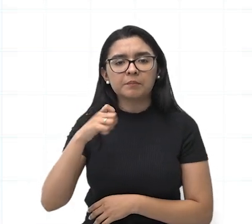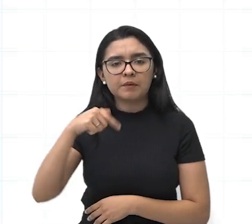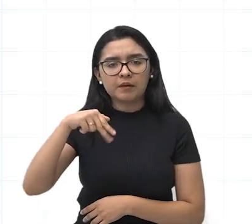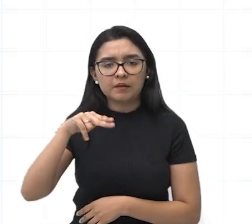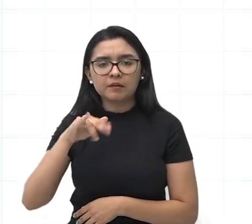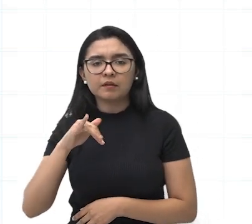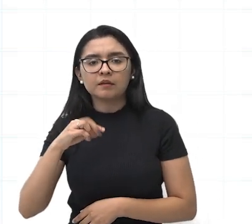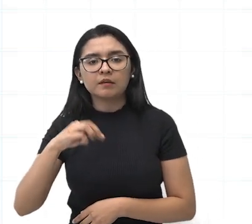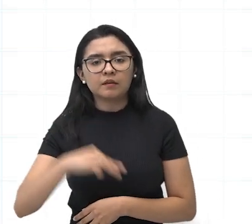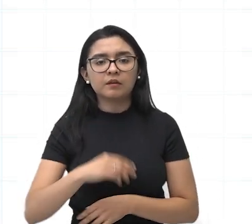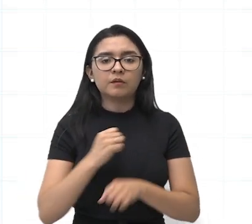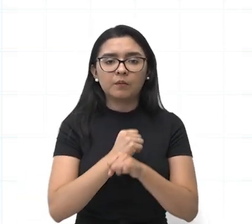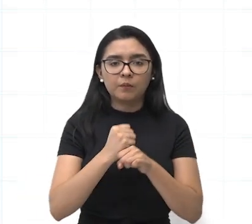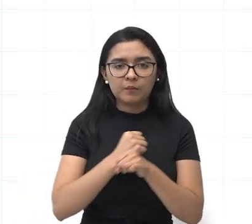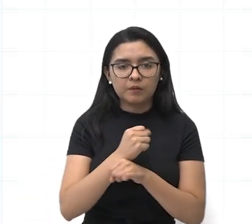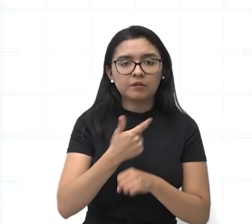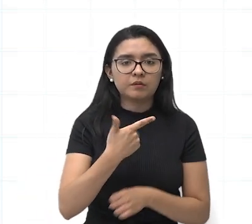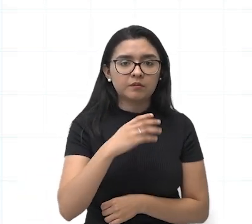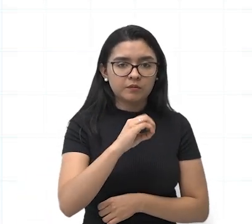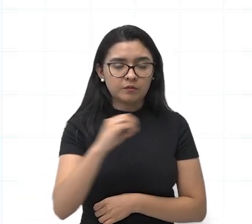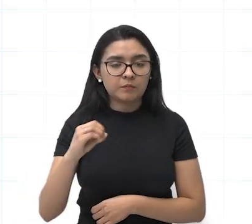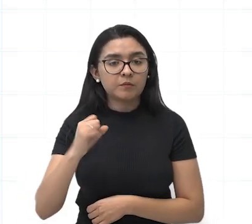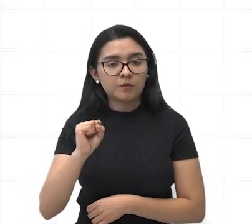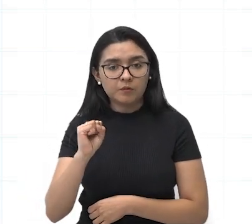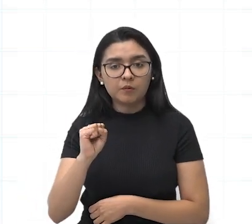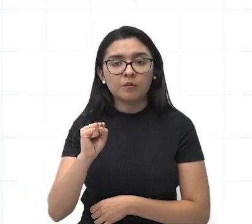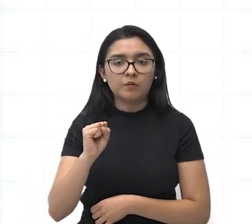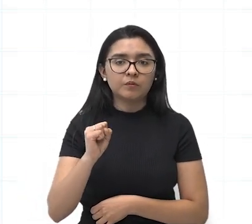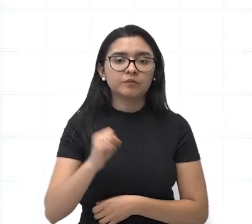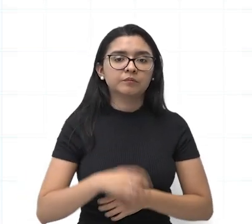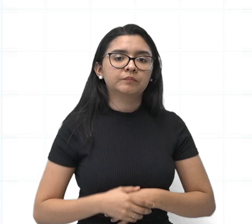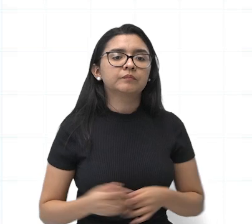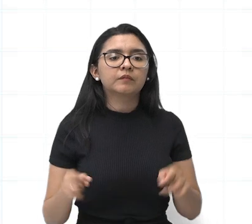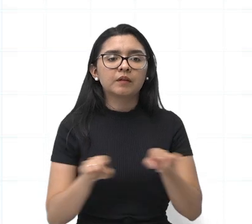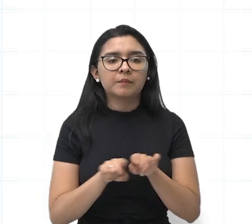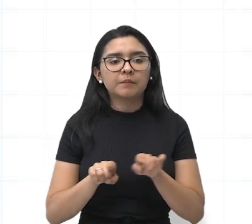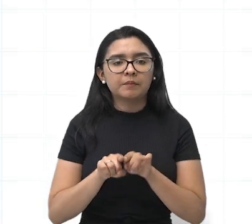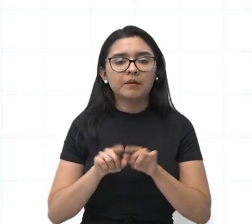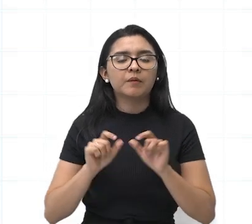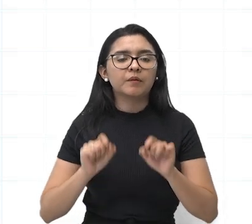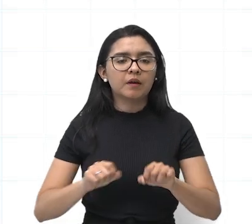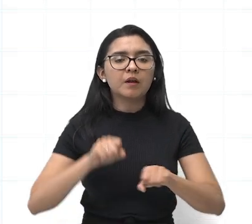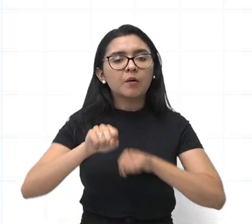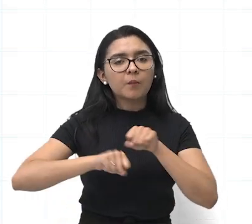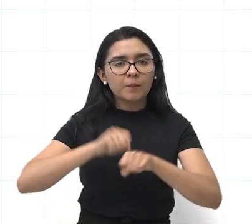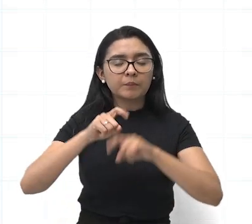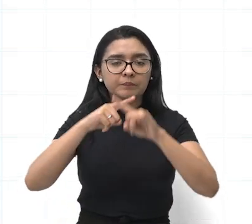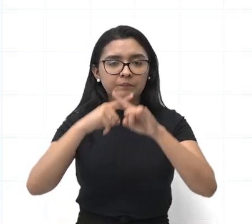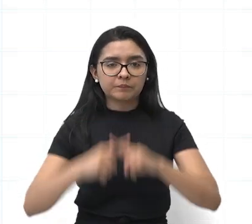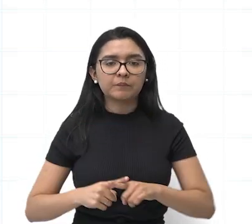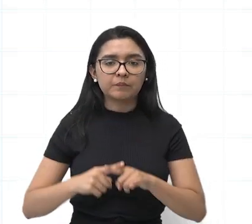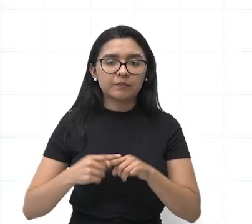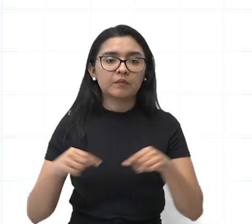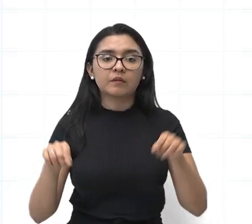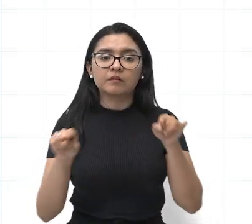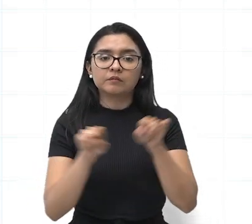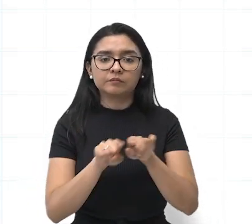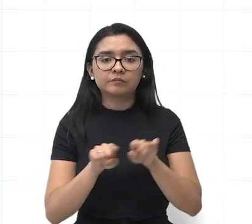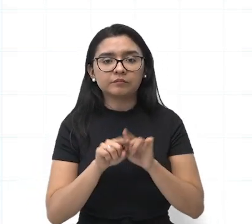em 2008, na versão Racing, que é corrida, né? Também nós temos aí